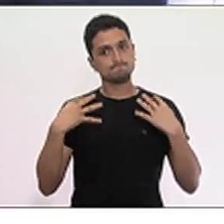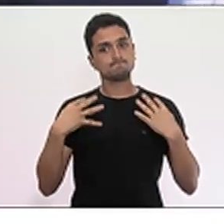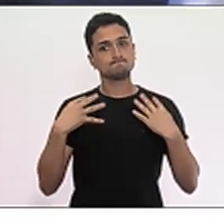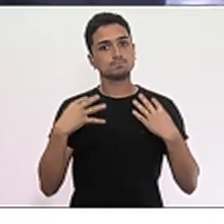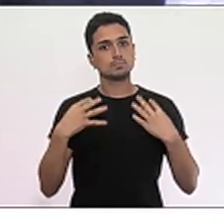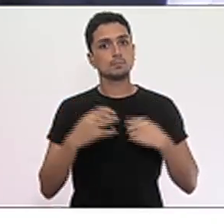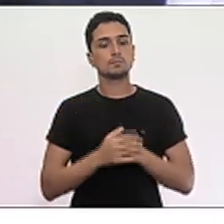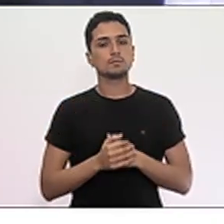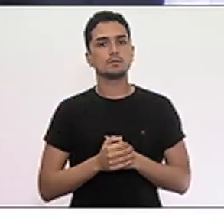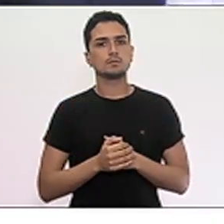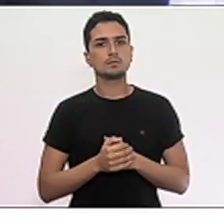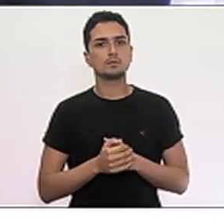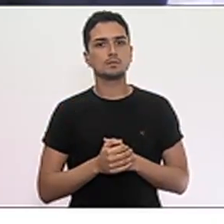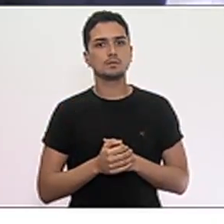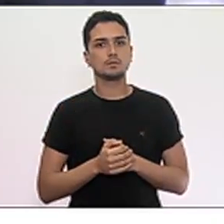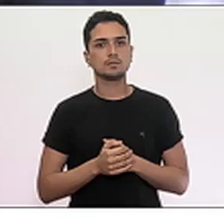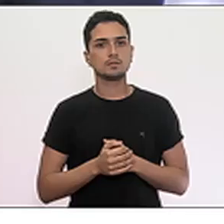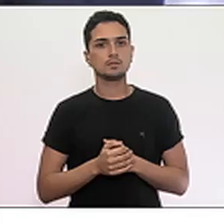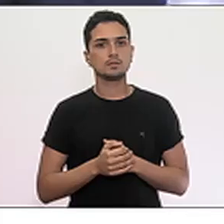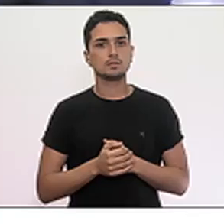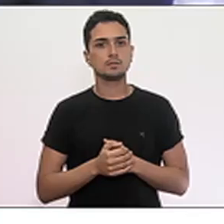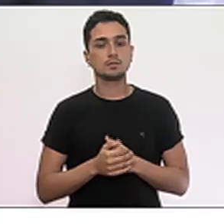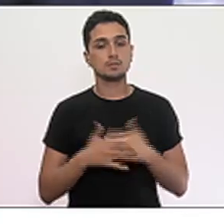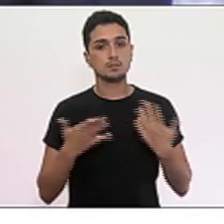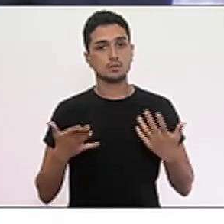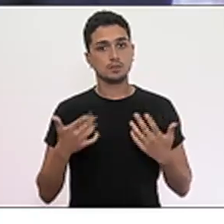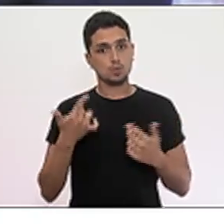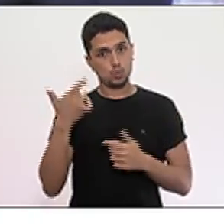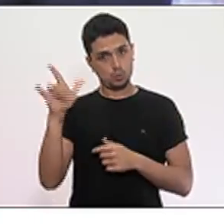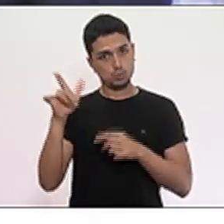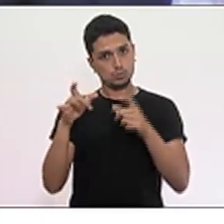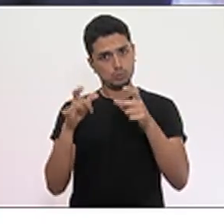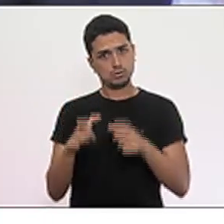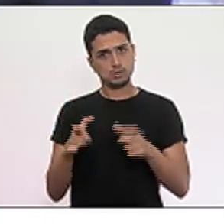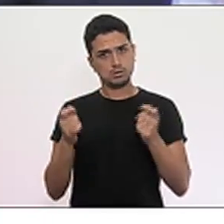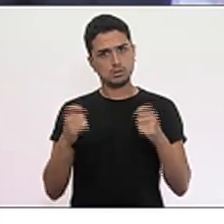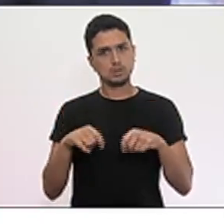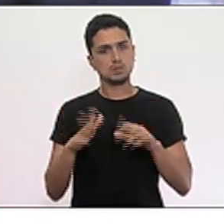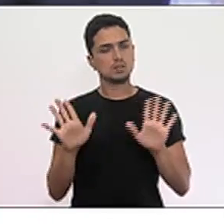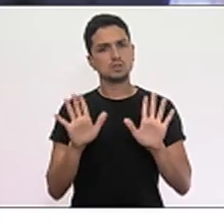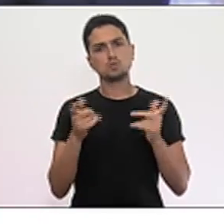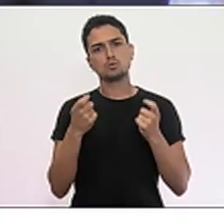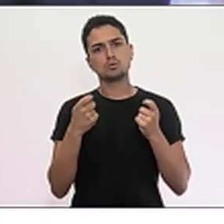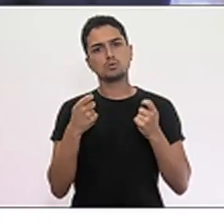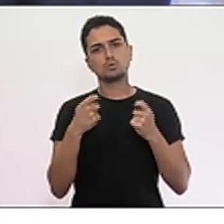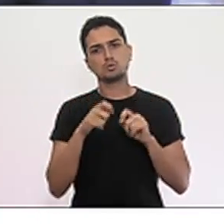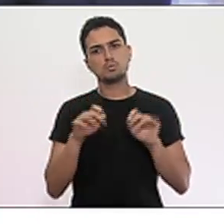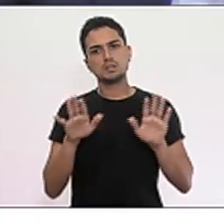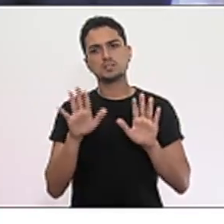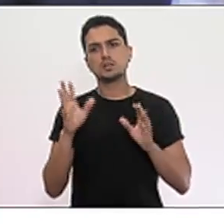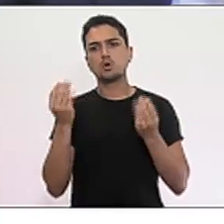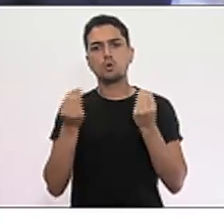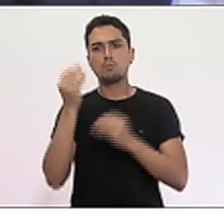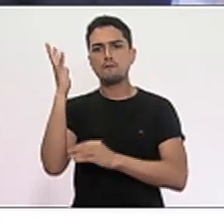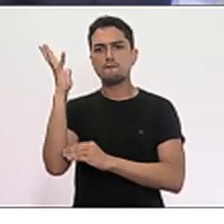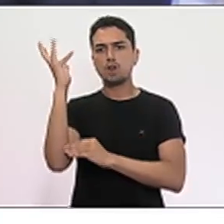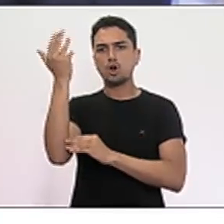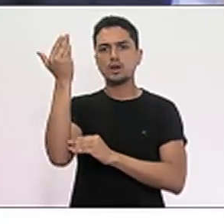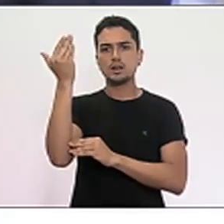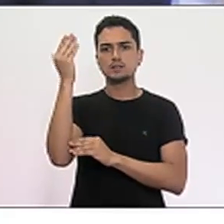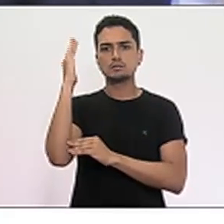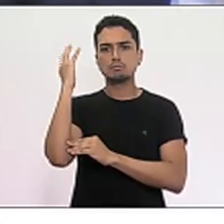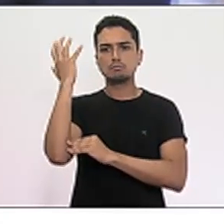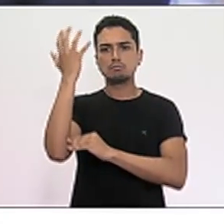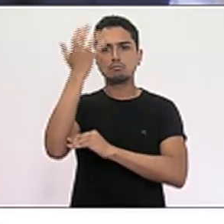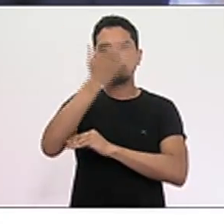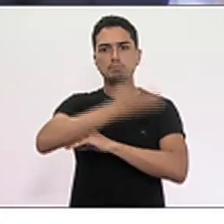autódromo sim, mas que seja em outro lugar, né? Ele não precisa derrubar floresta, tendo outros espaços para